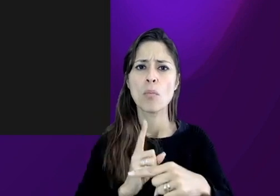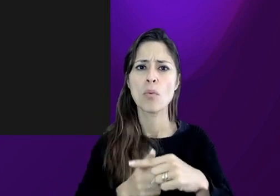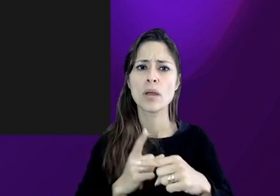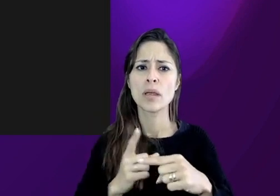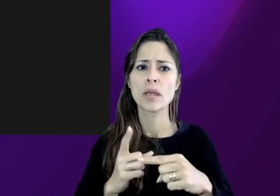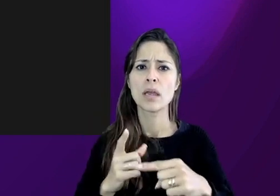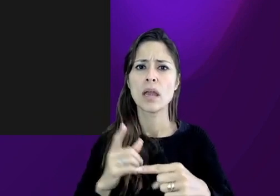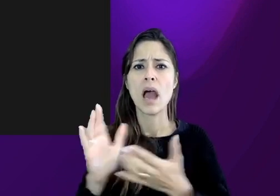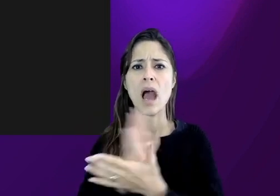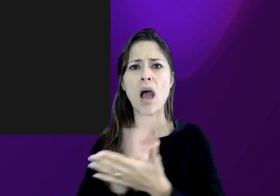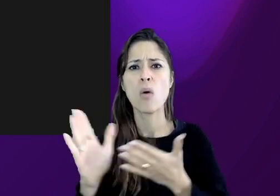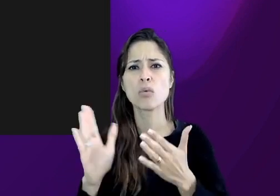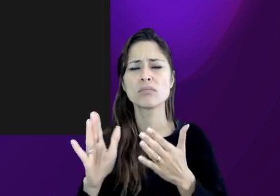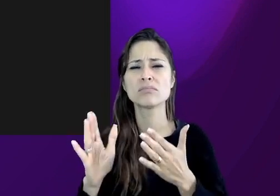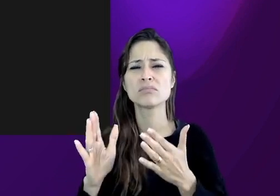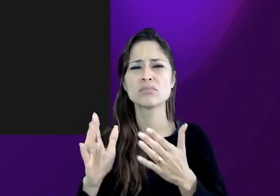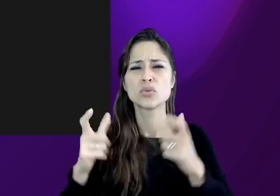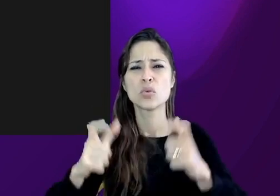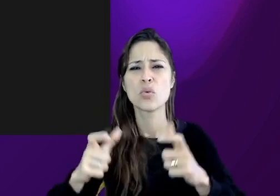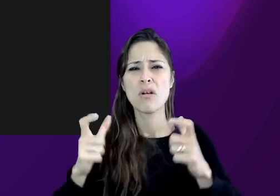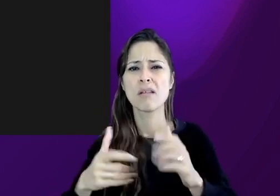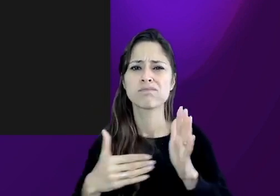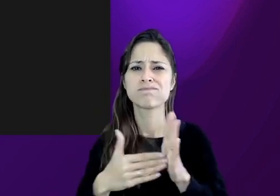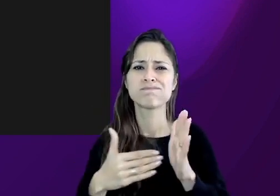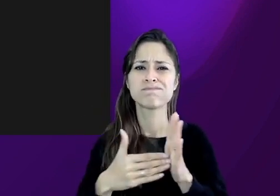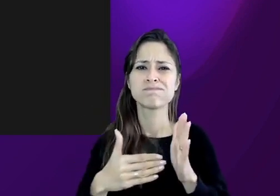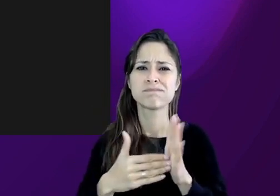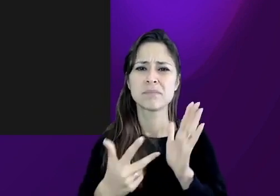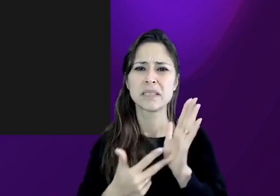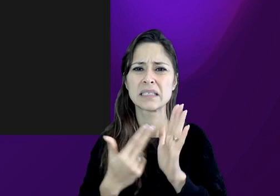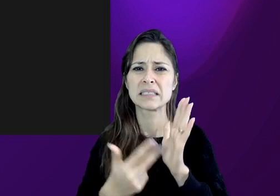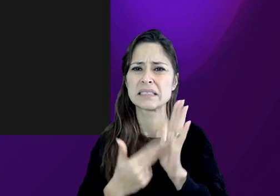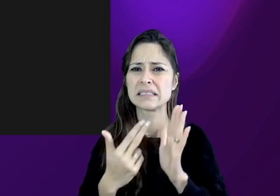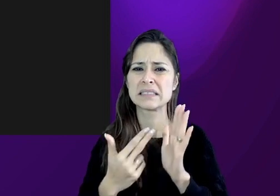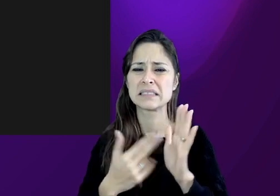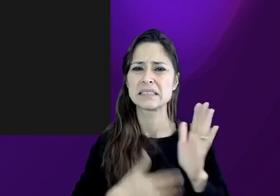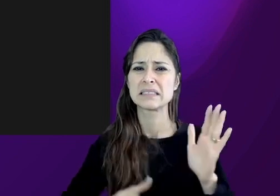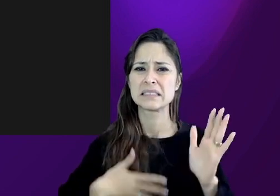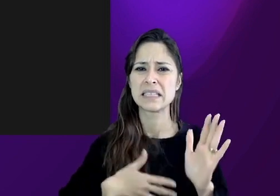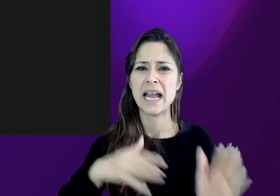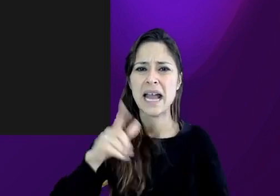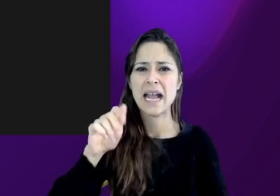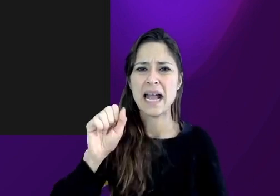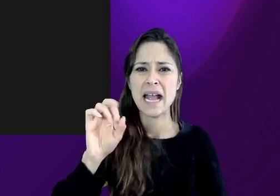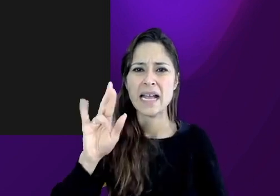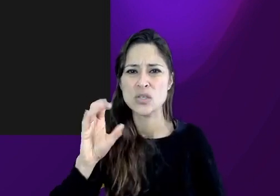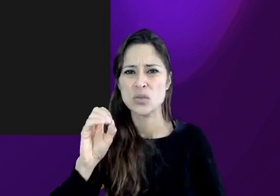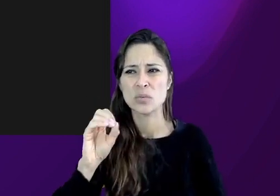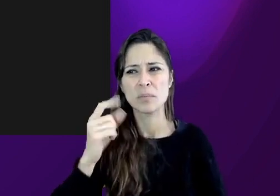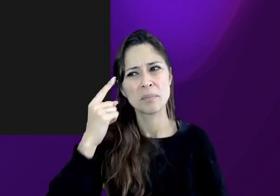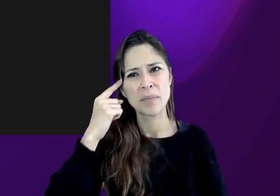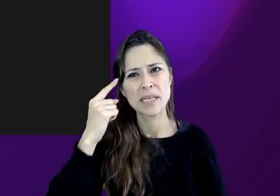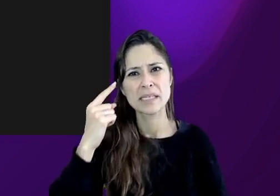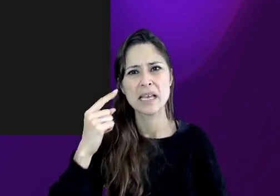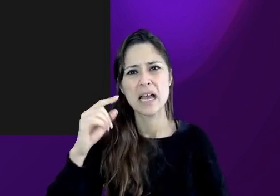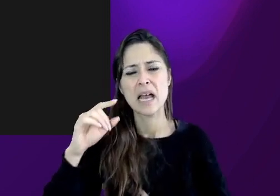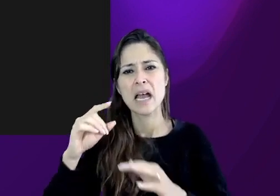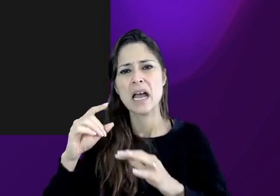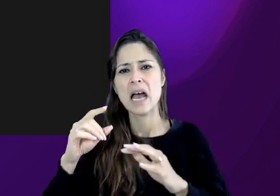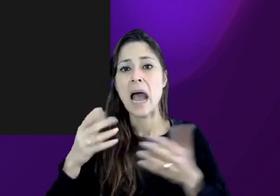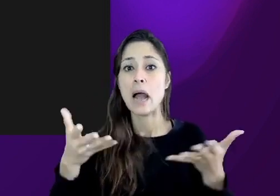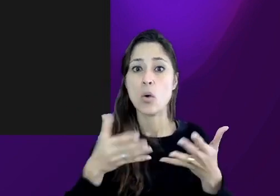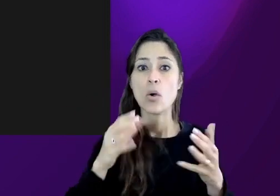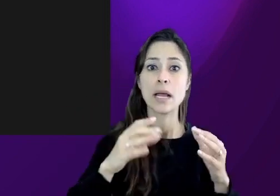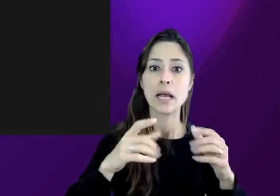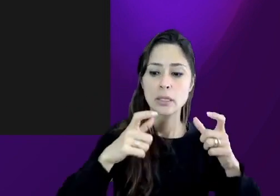reticência muito, muito grande de operar câncer gástrico avançado. Acho que o Ocidente que começou a